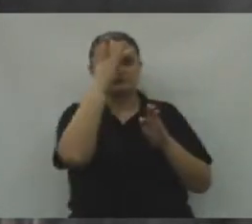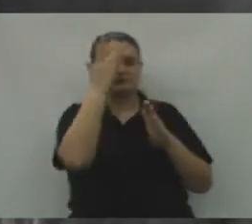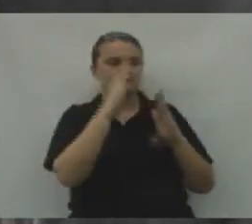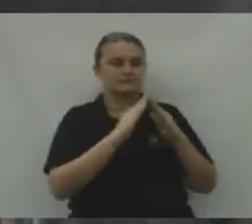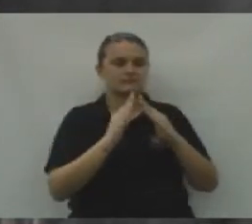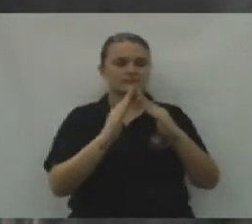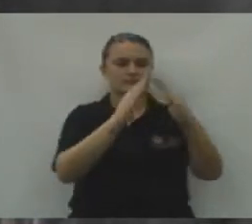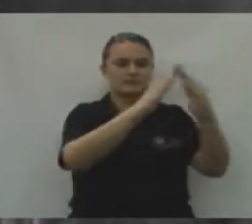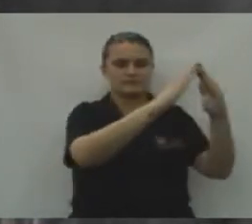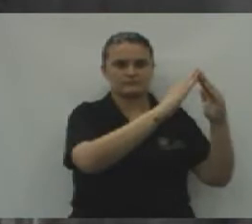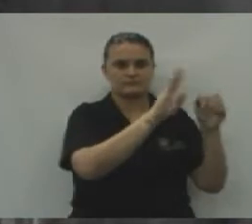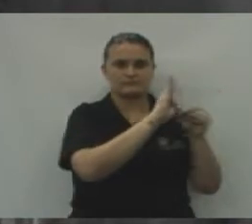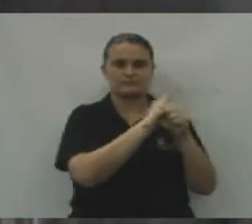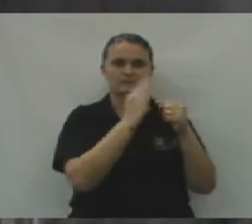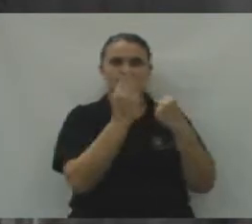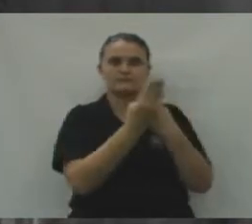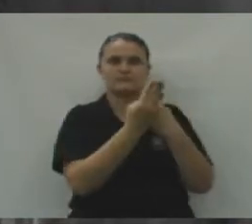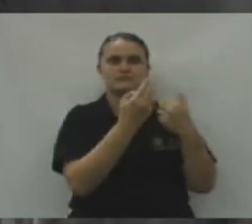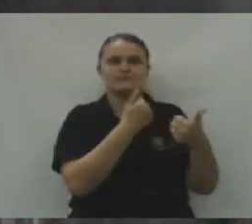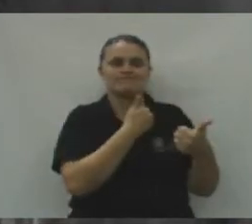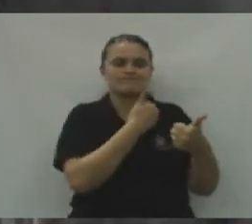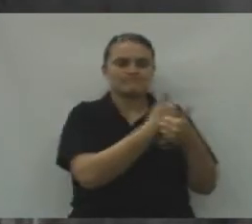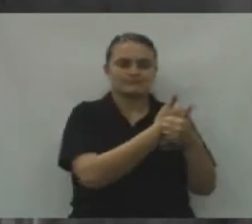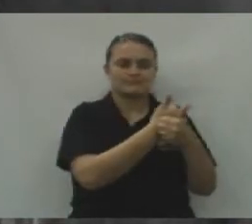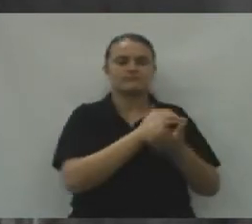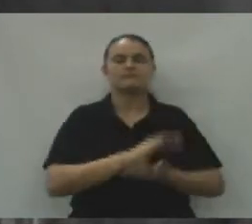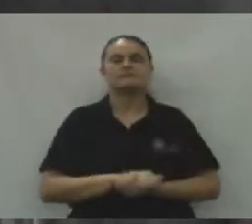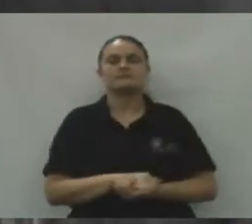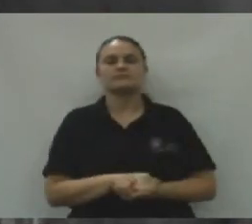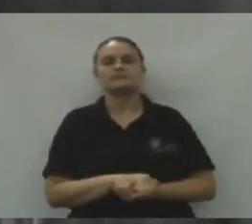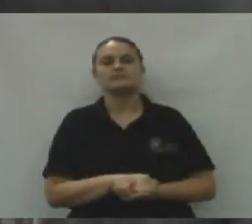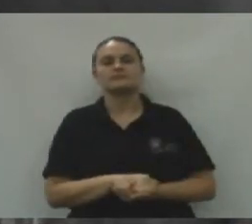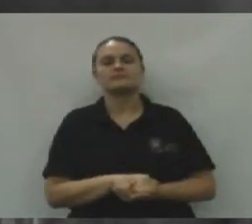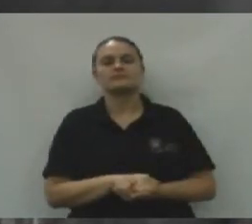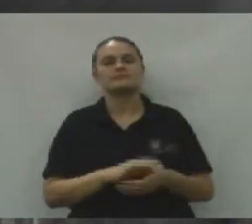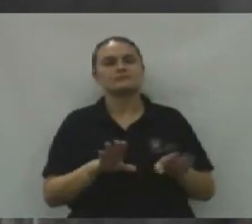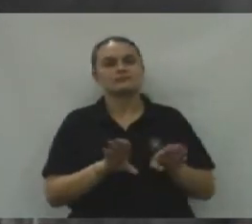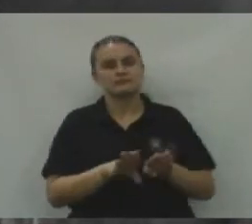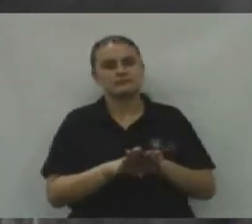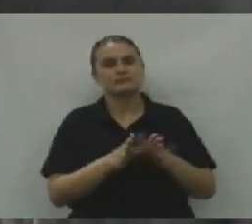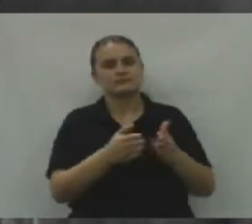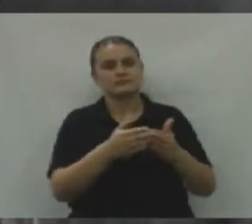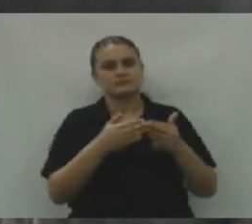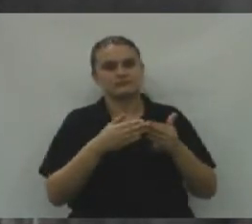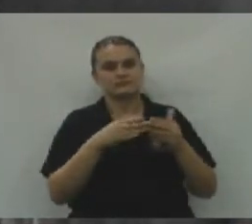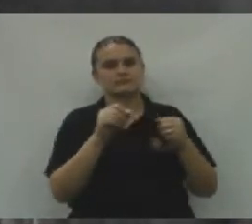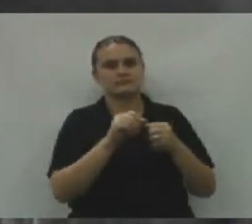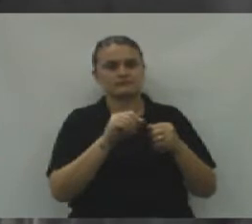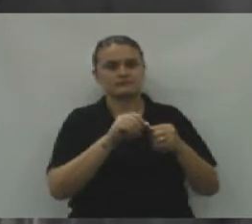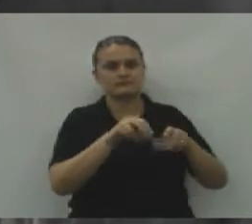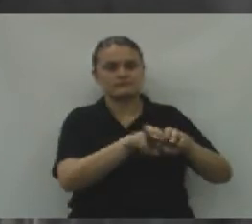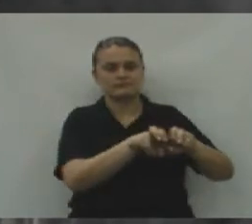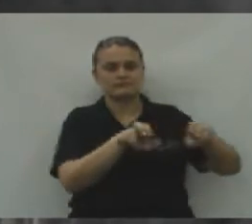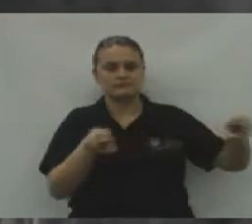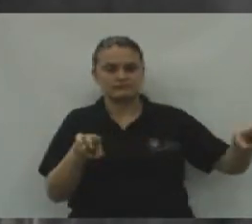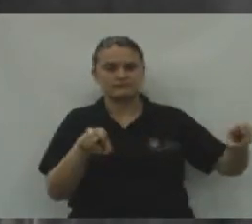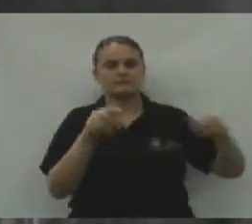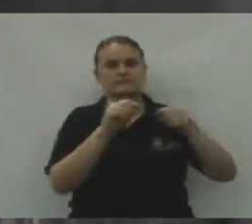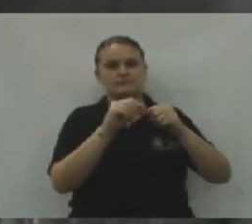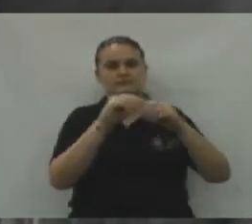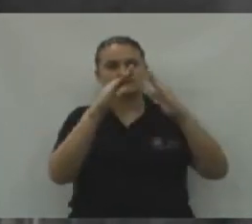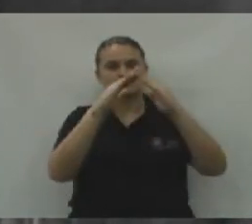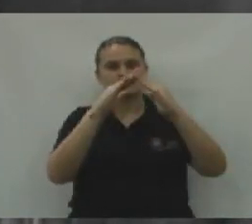bairros circunvizinhos naquela localidade, onde também foi pedido para colocação de banco para